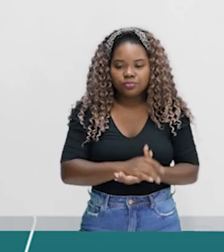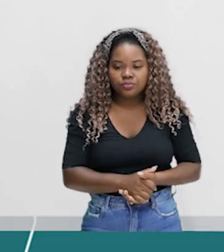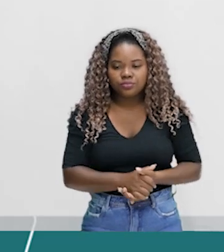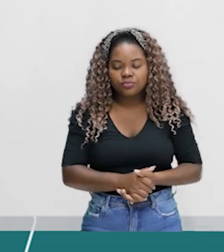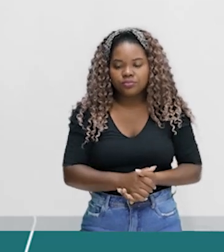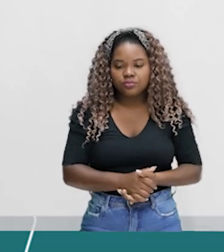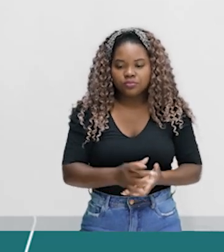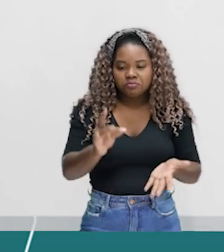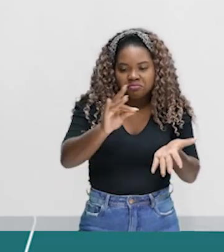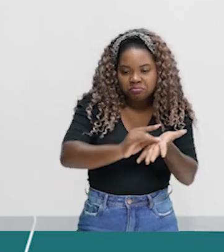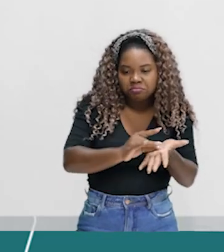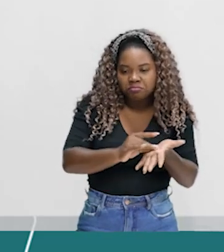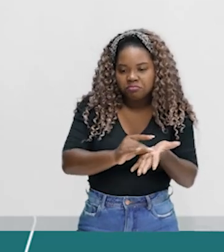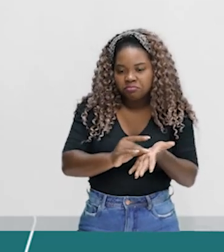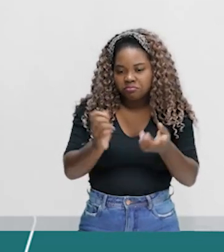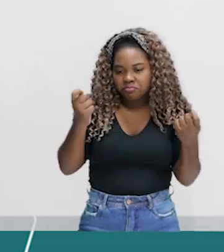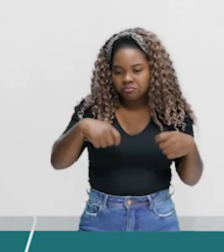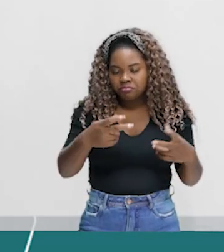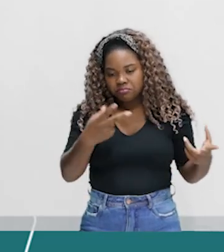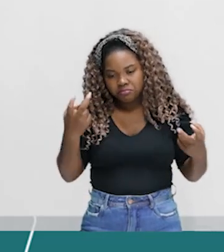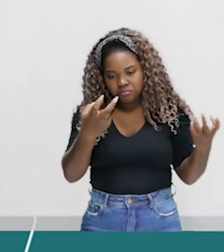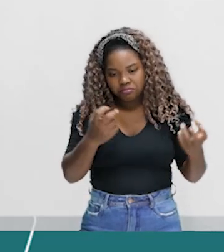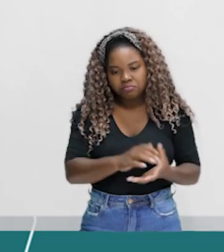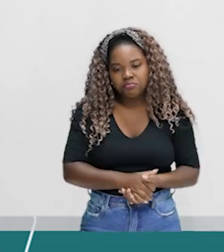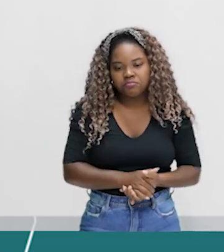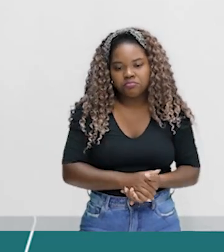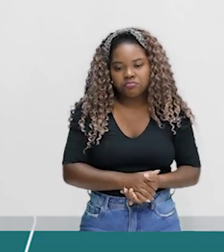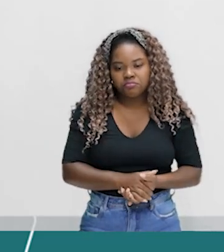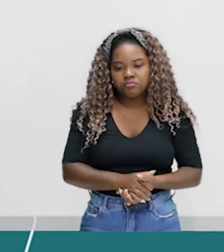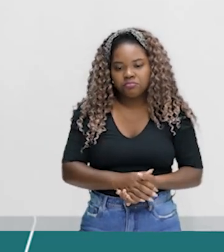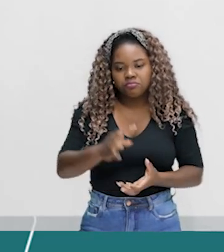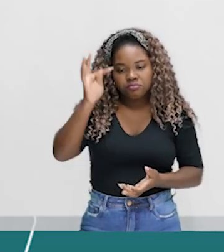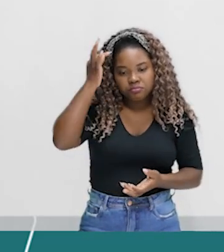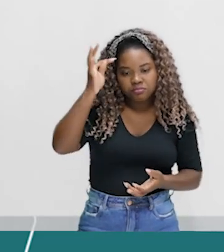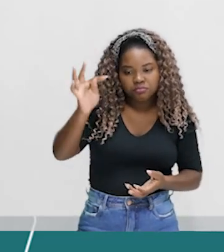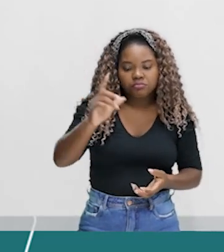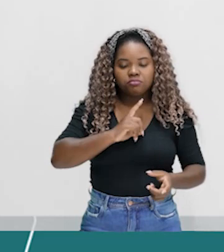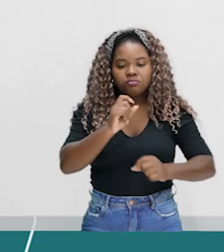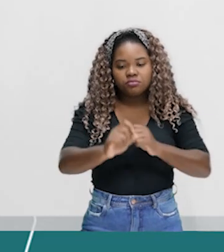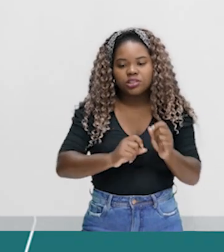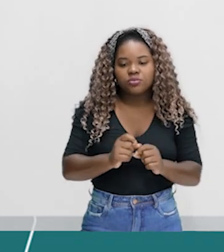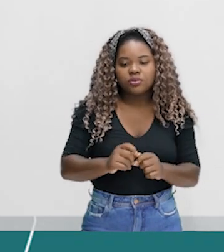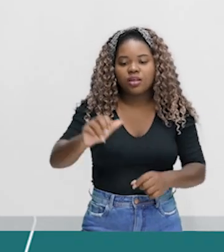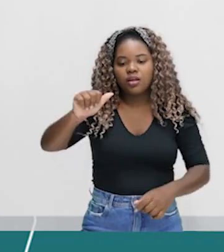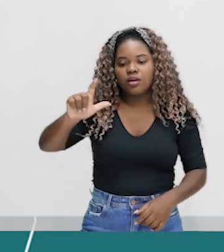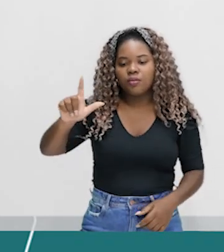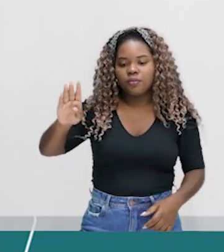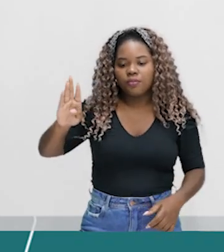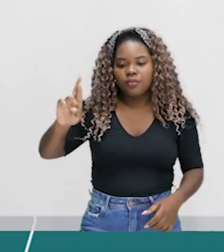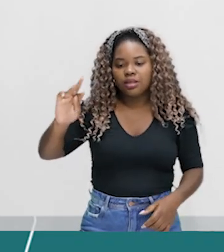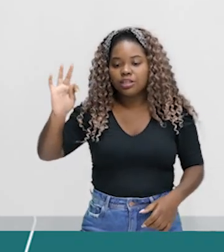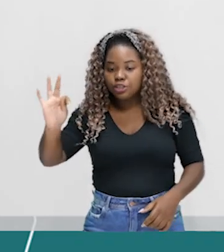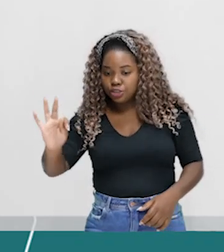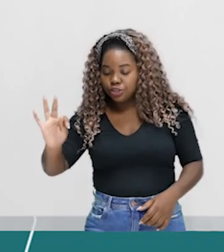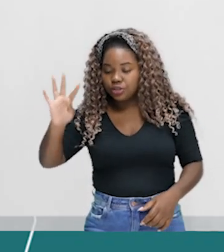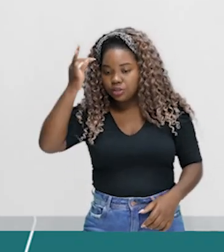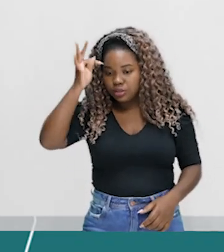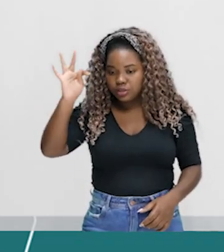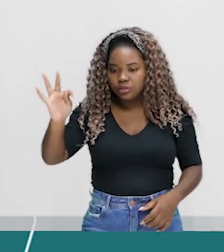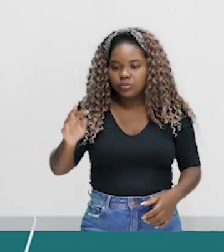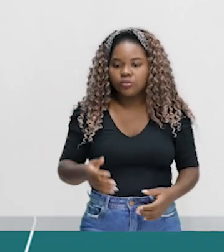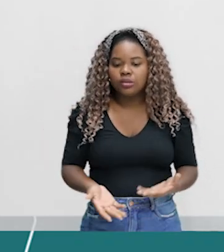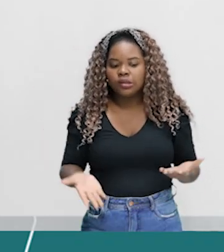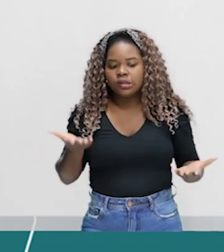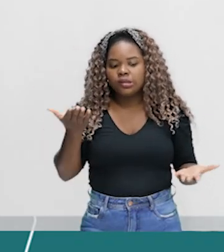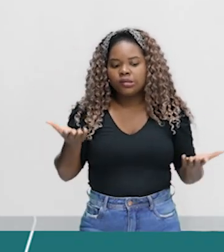que puderam ser levantados para tentar defender essa teoria, nós temos as equações de Albert Einstein, através da sua teoria da